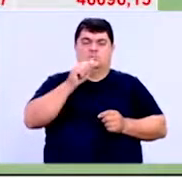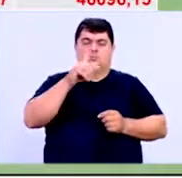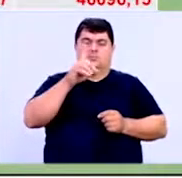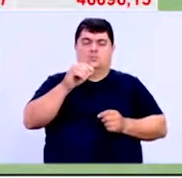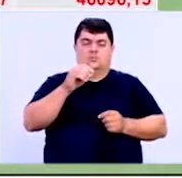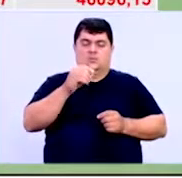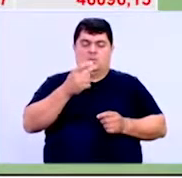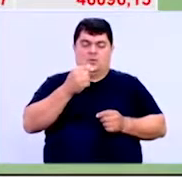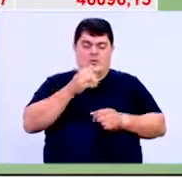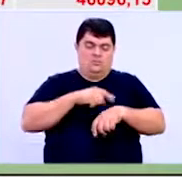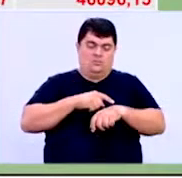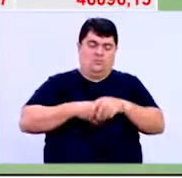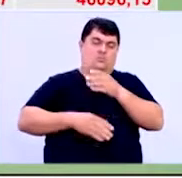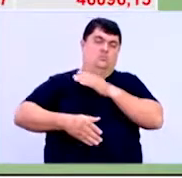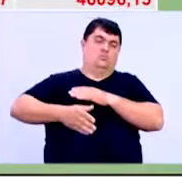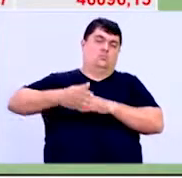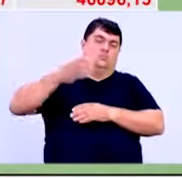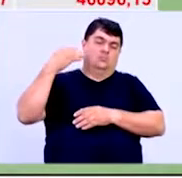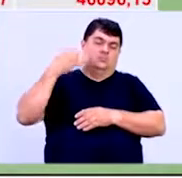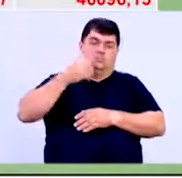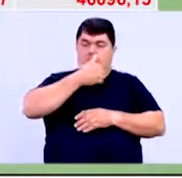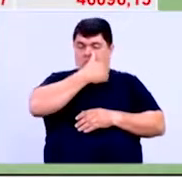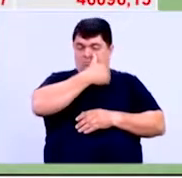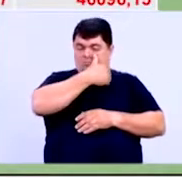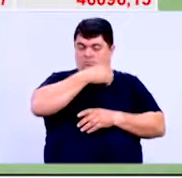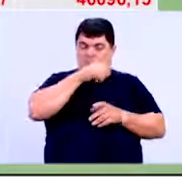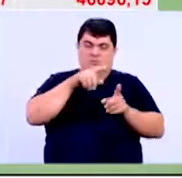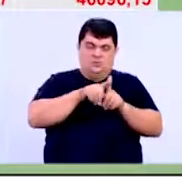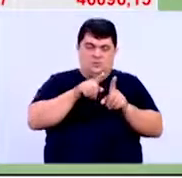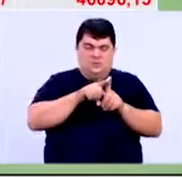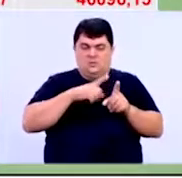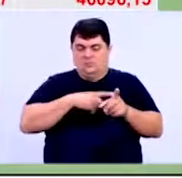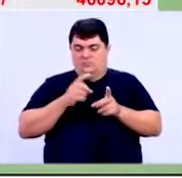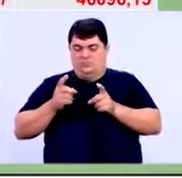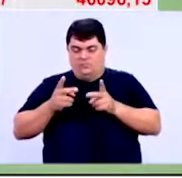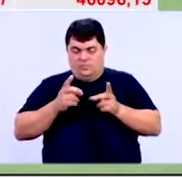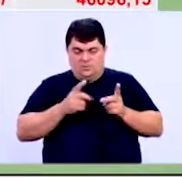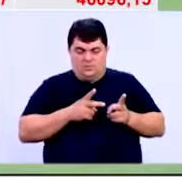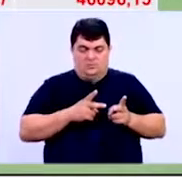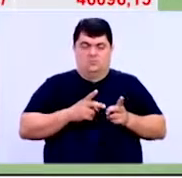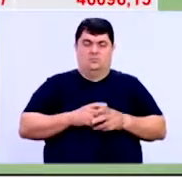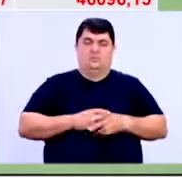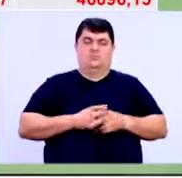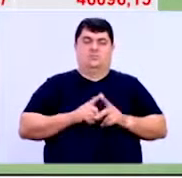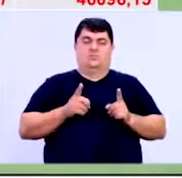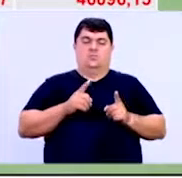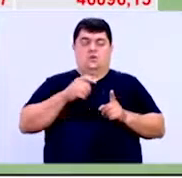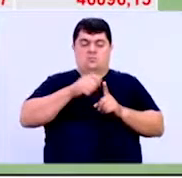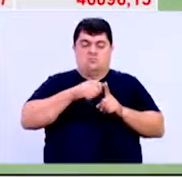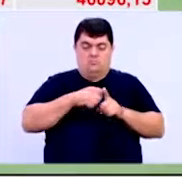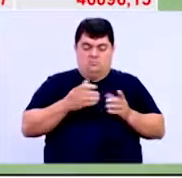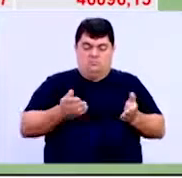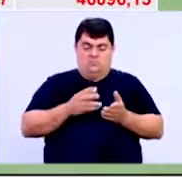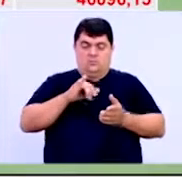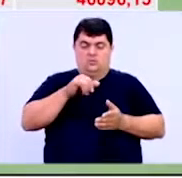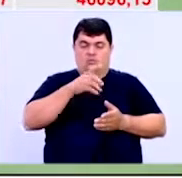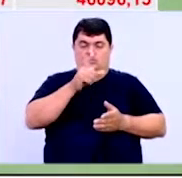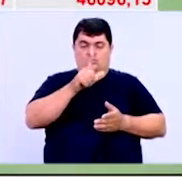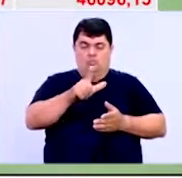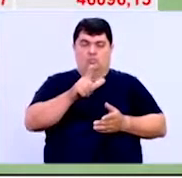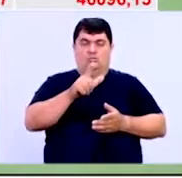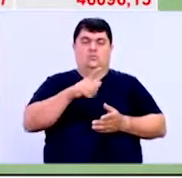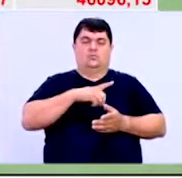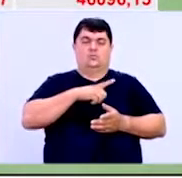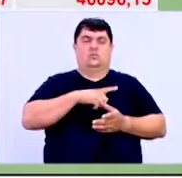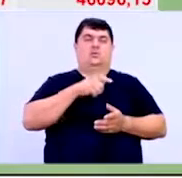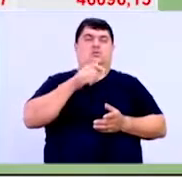período anterior, existe o saldo inicial e existe as vendas. Já no mês, no mesmo mês de julho, houve despesas